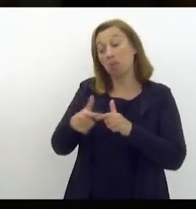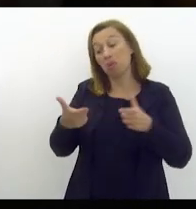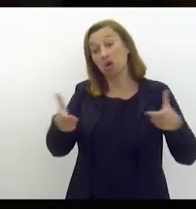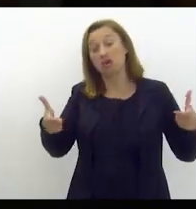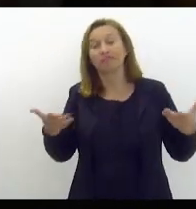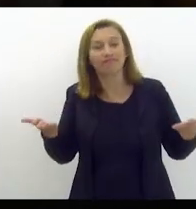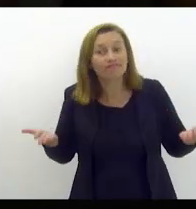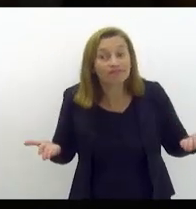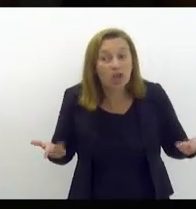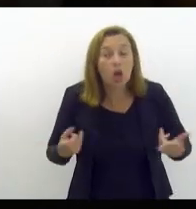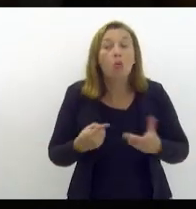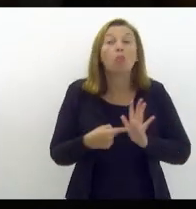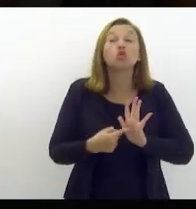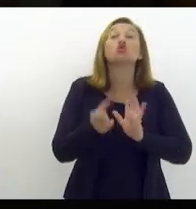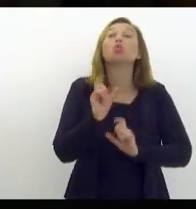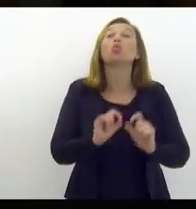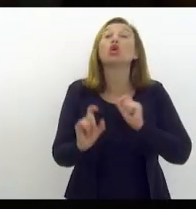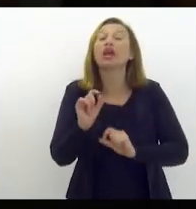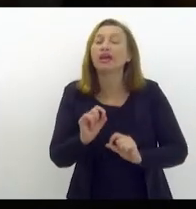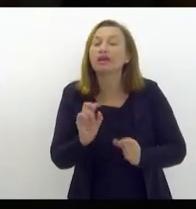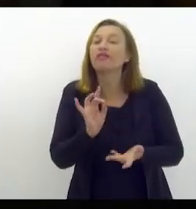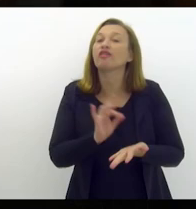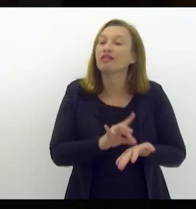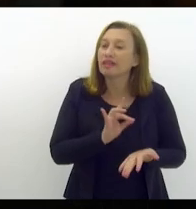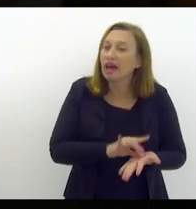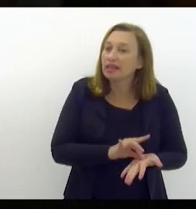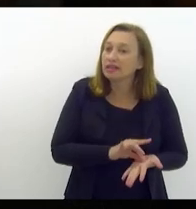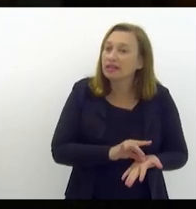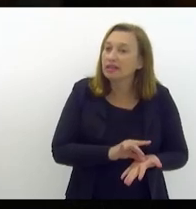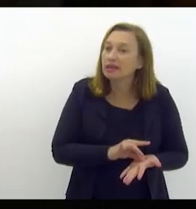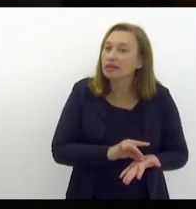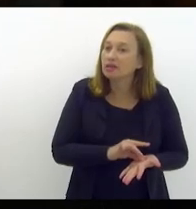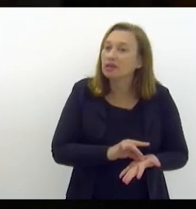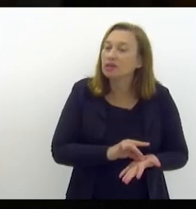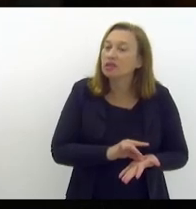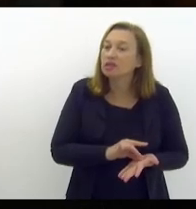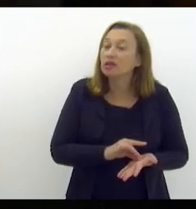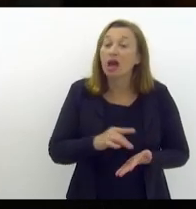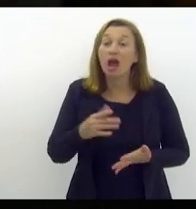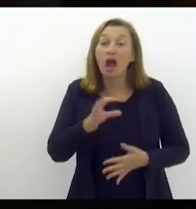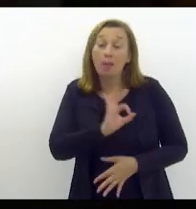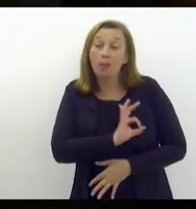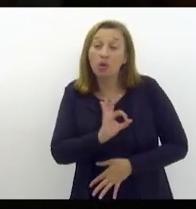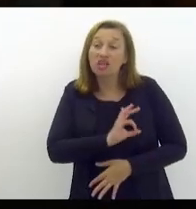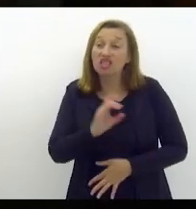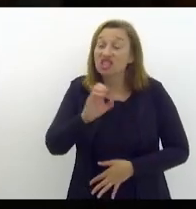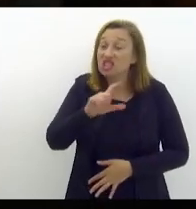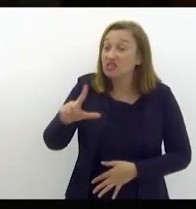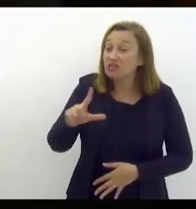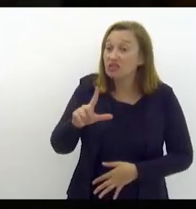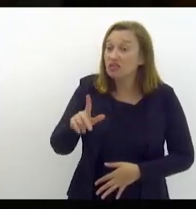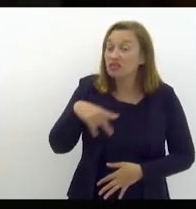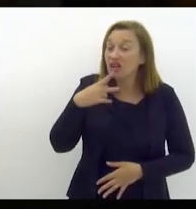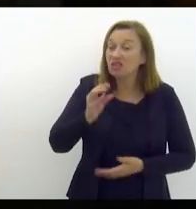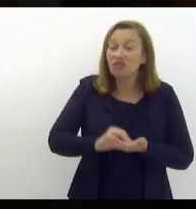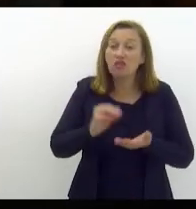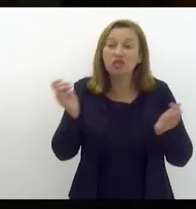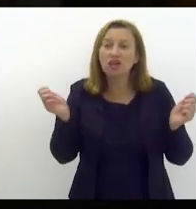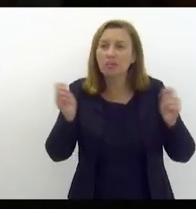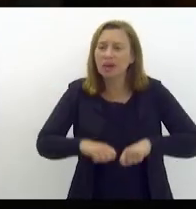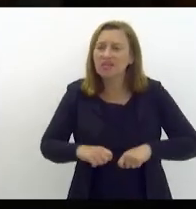Isso demonstra, na verdade, a Polícia Civil dizendo da sua